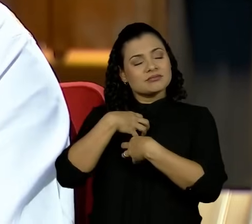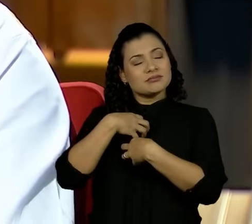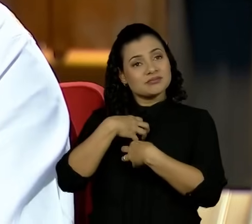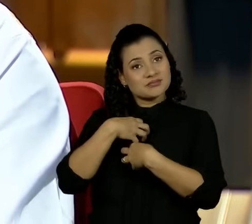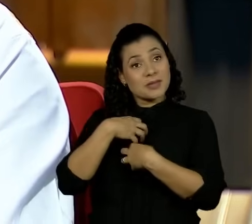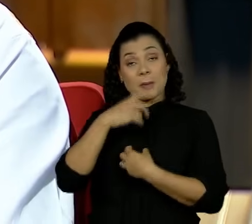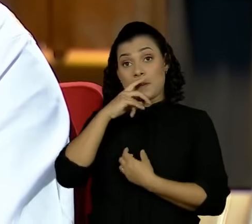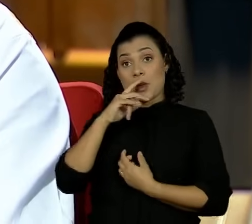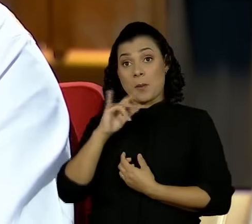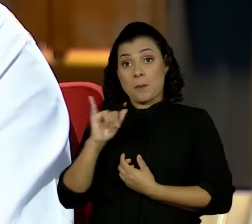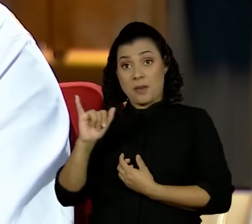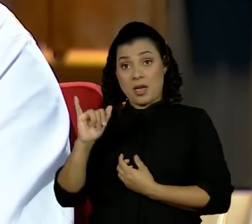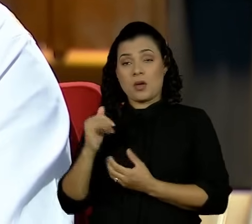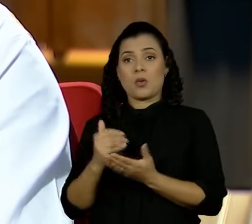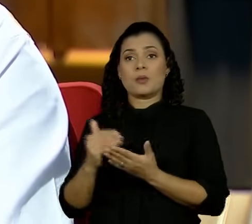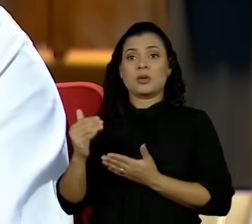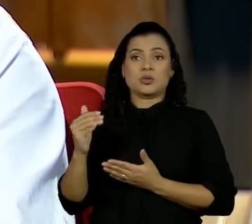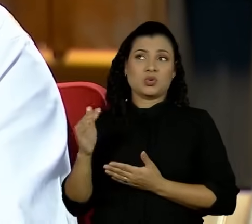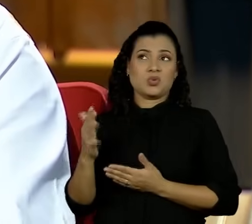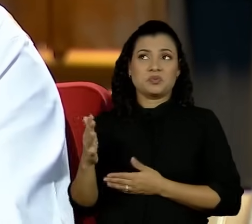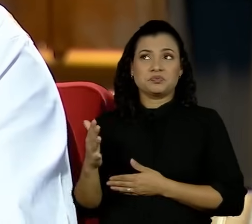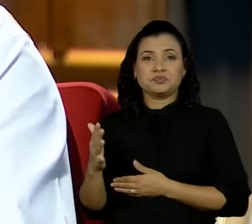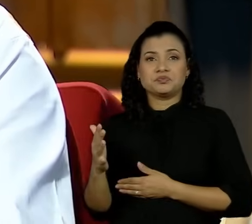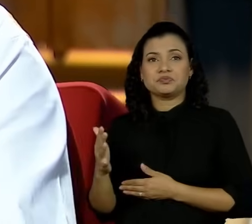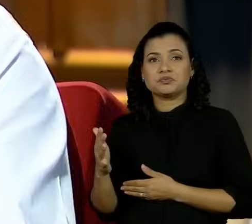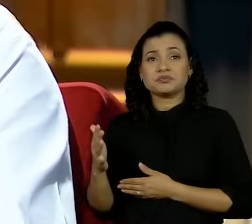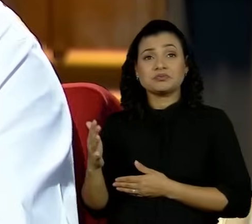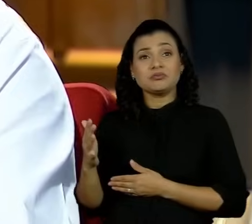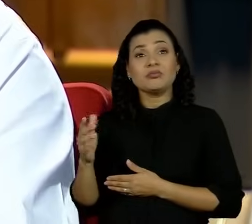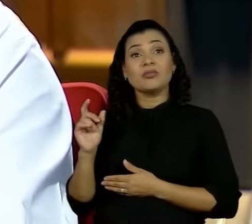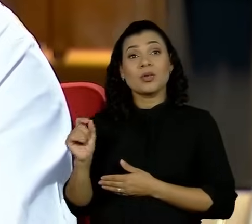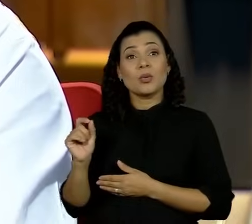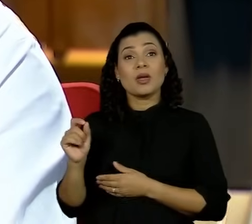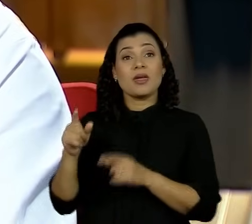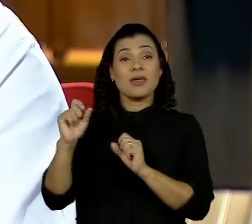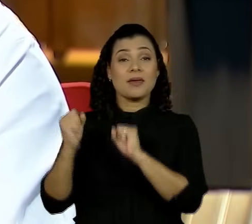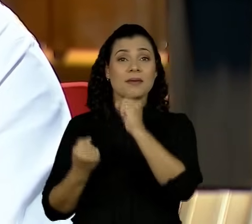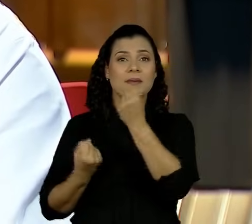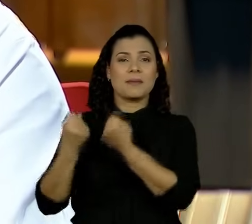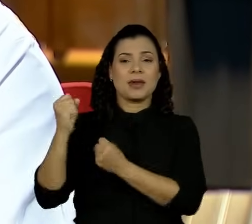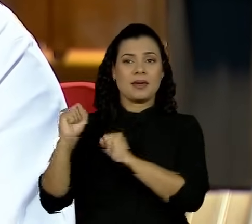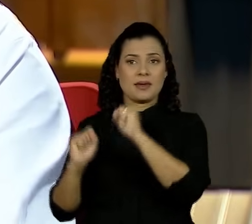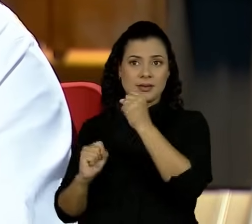pai começou como uma metalúrgica,